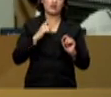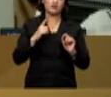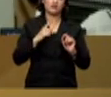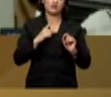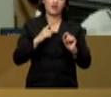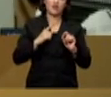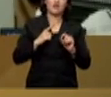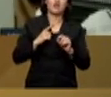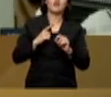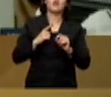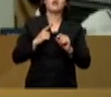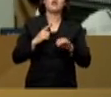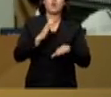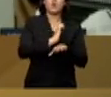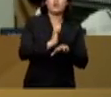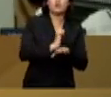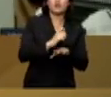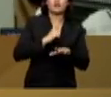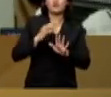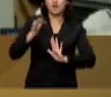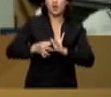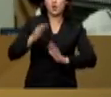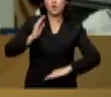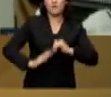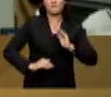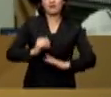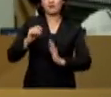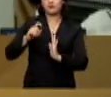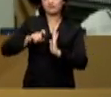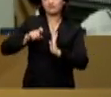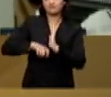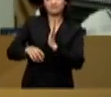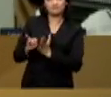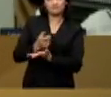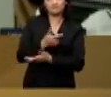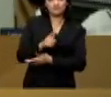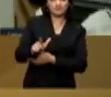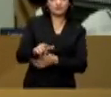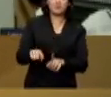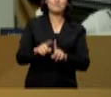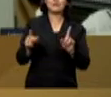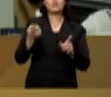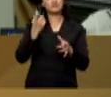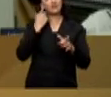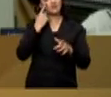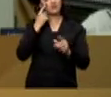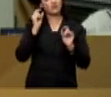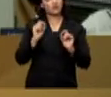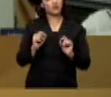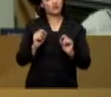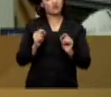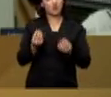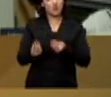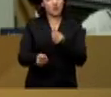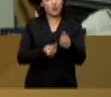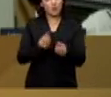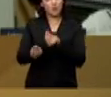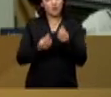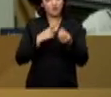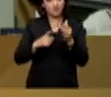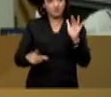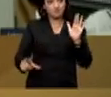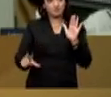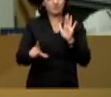outra. O que cumpre investigar é a densidade normativa do dispositivo constitucional, o